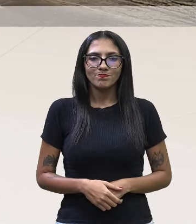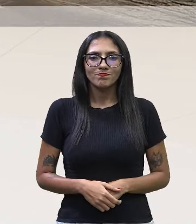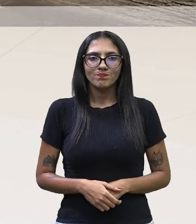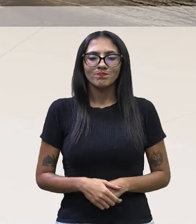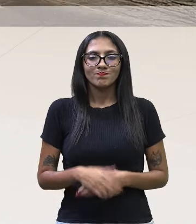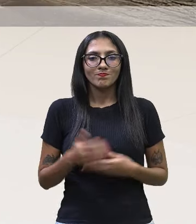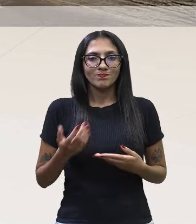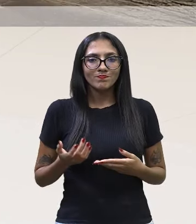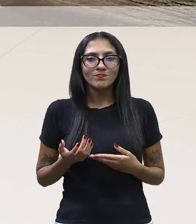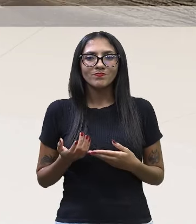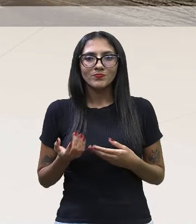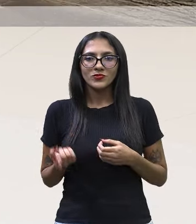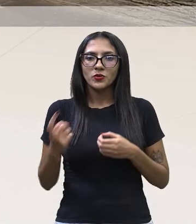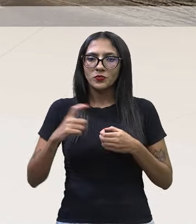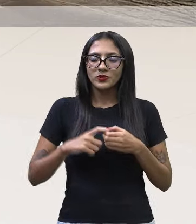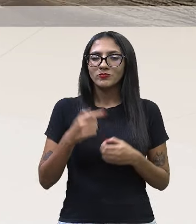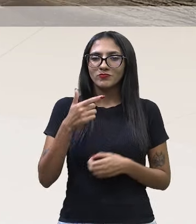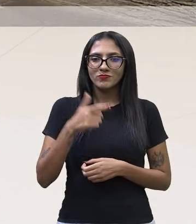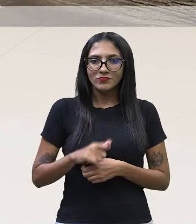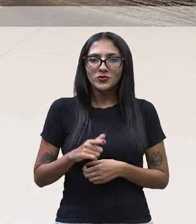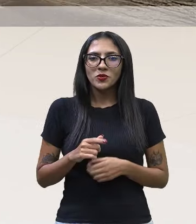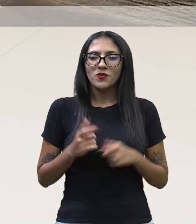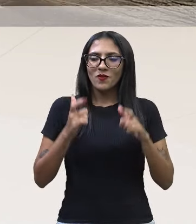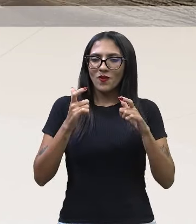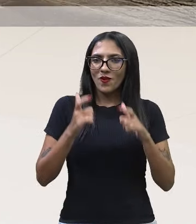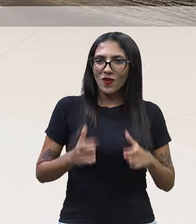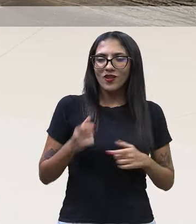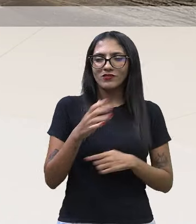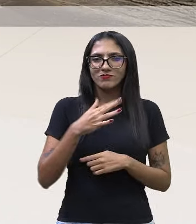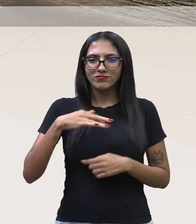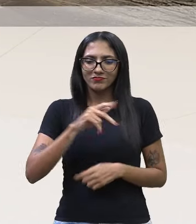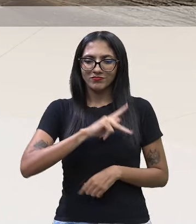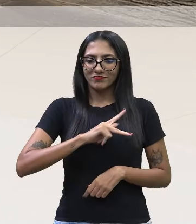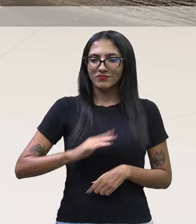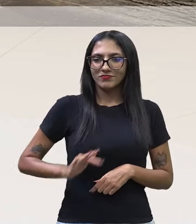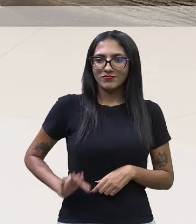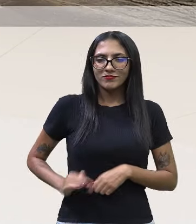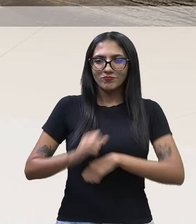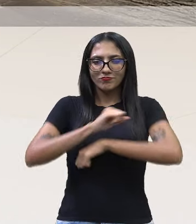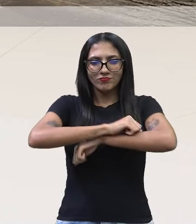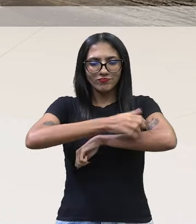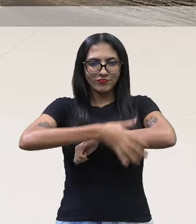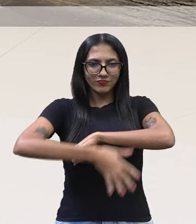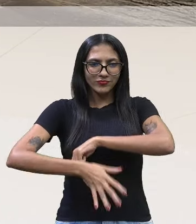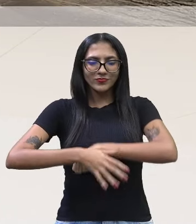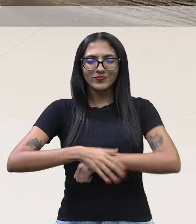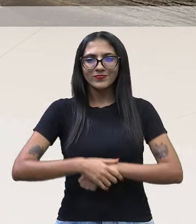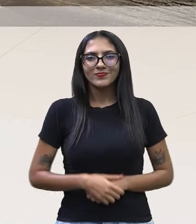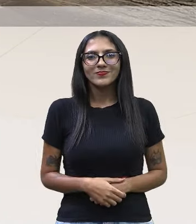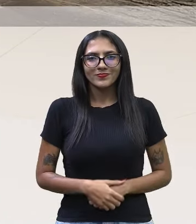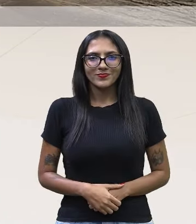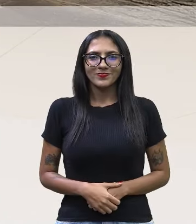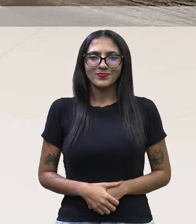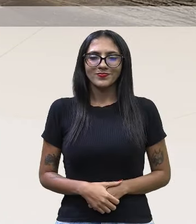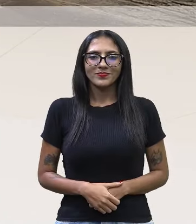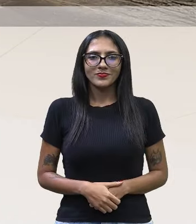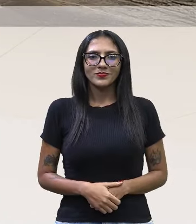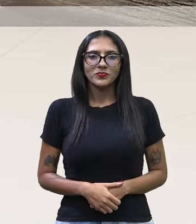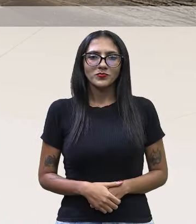para Amazônia para Terra das Cachoeiras né Aqui é aqui atrás atrás né Então olha